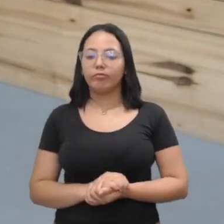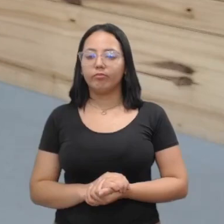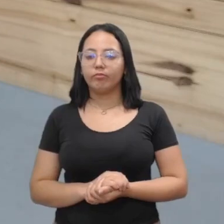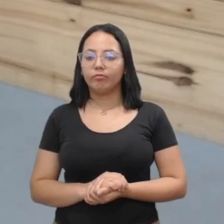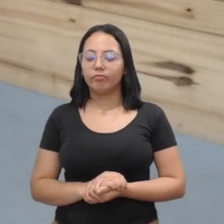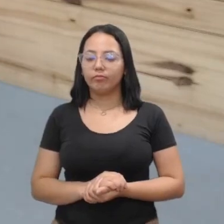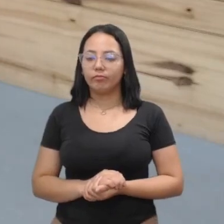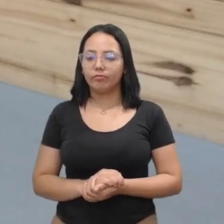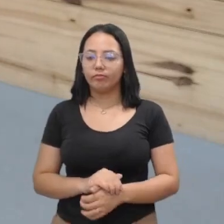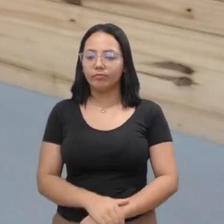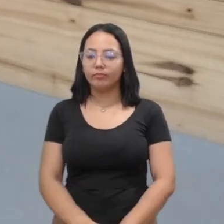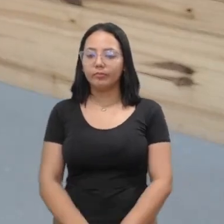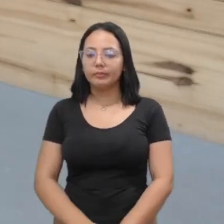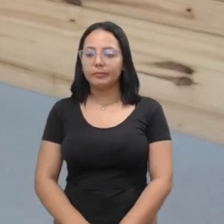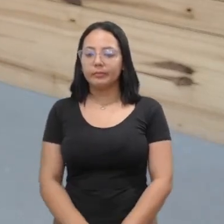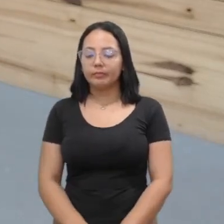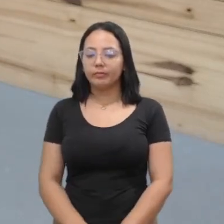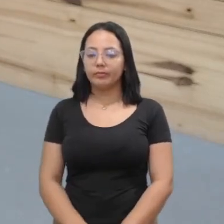por gentileza.